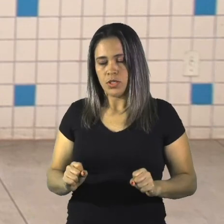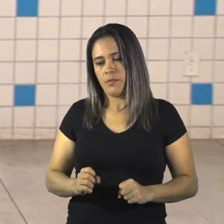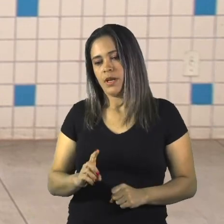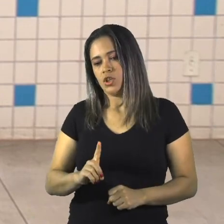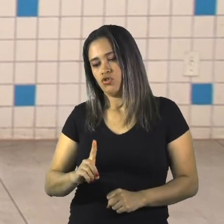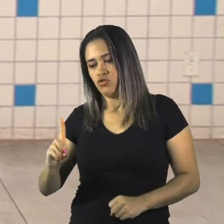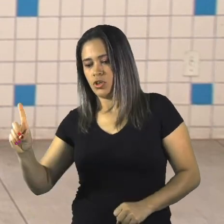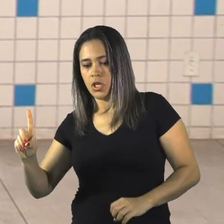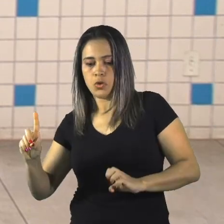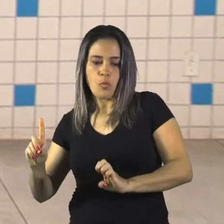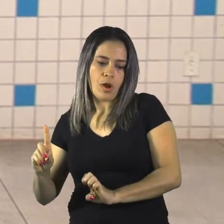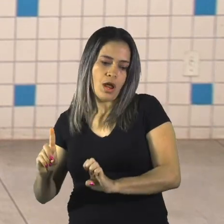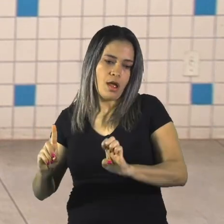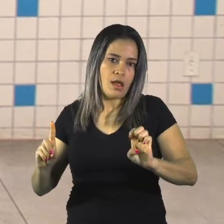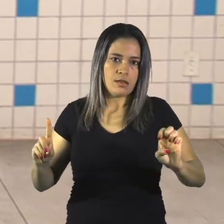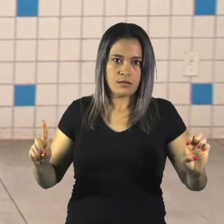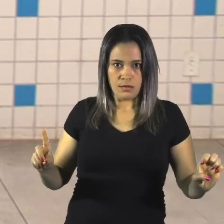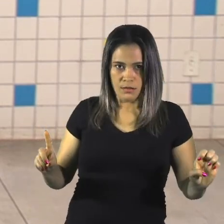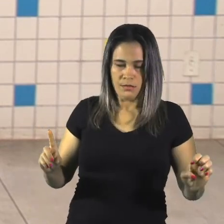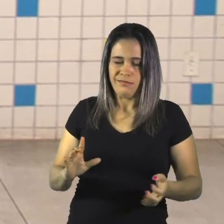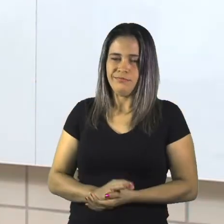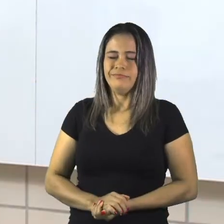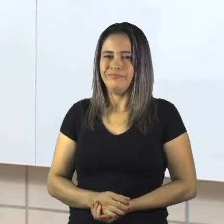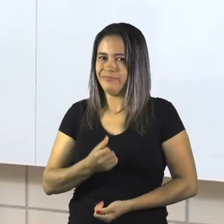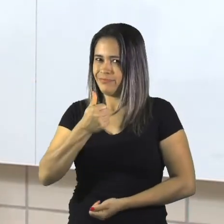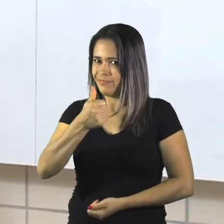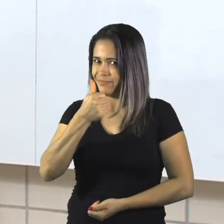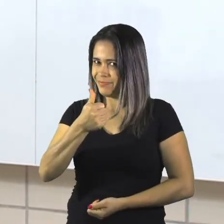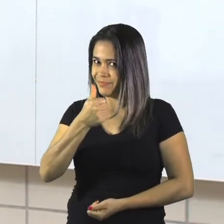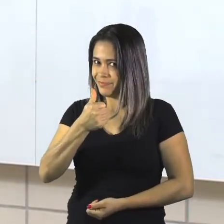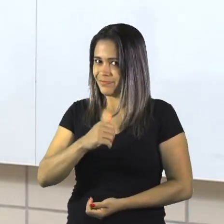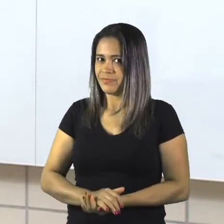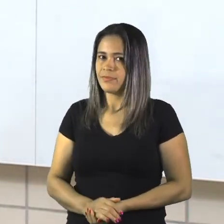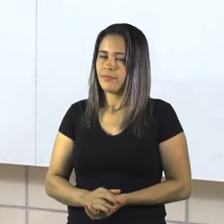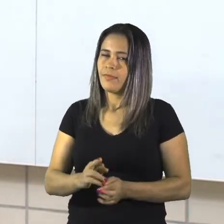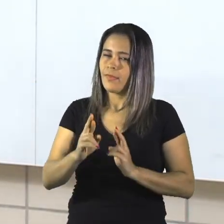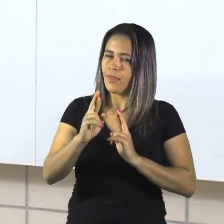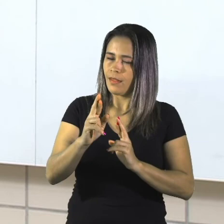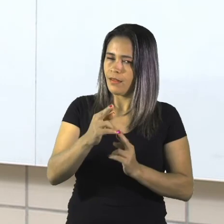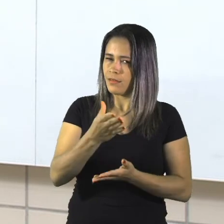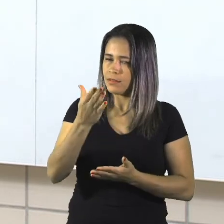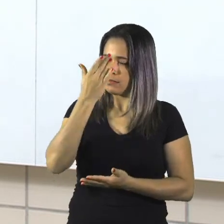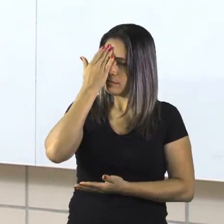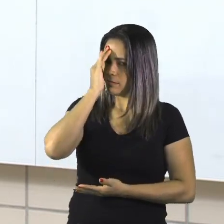ou para a esquerda. Beleza, galerinha? Espero que você tenha